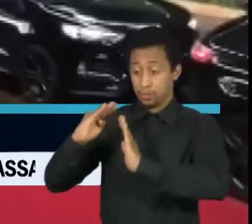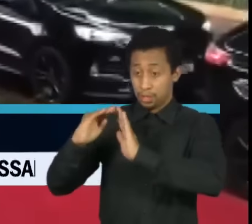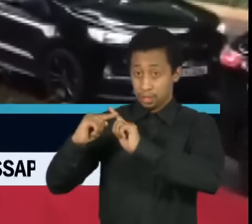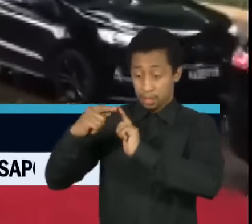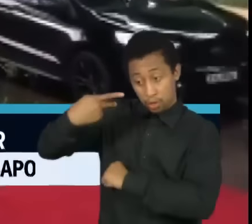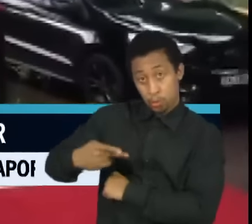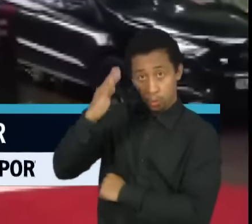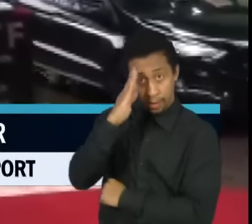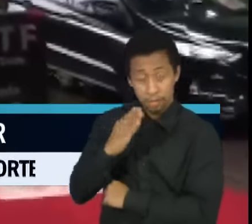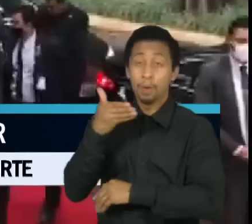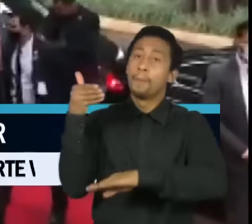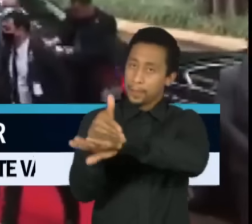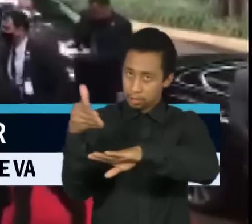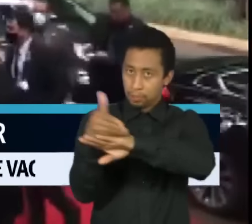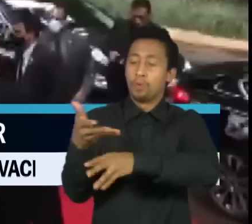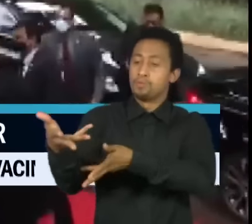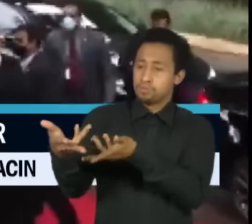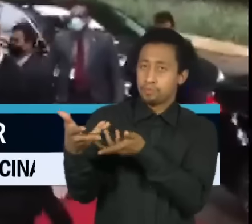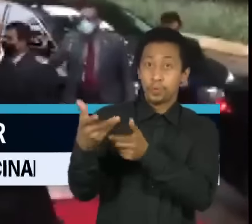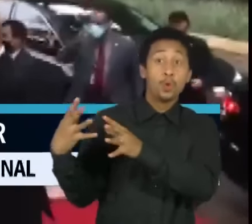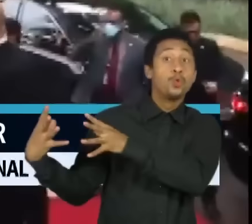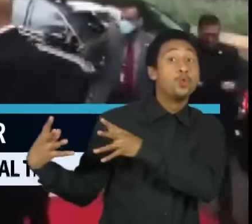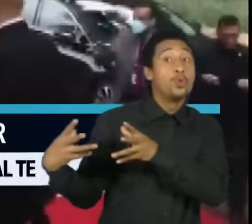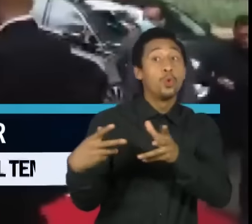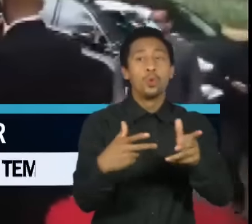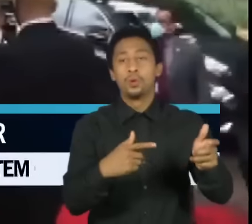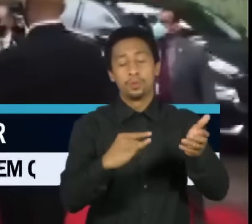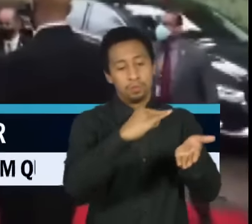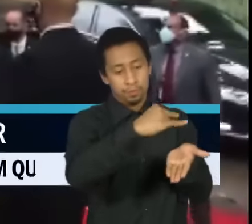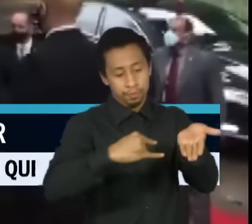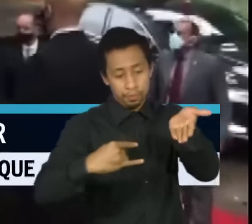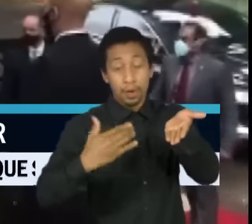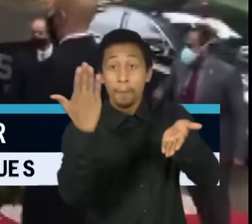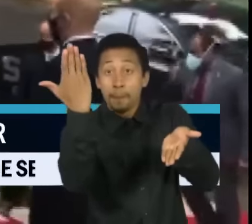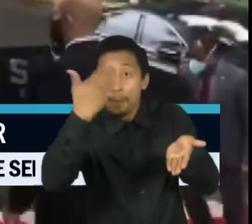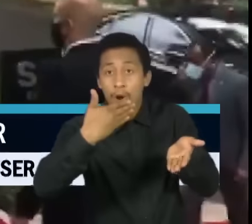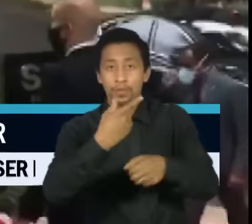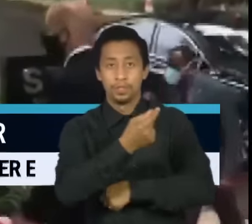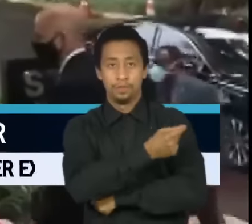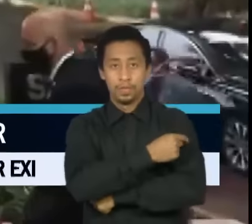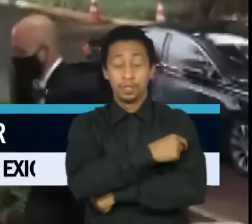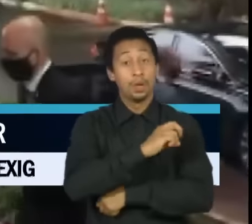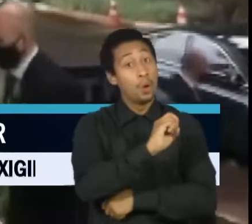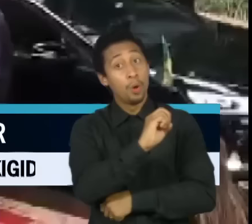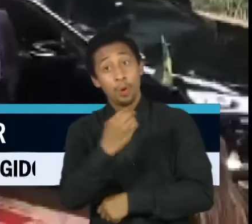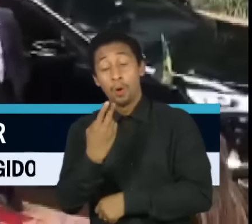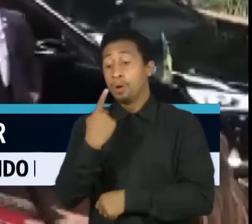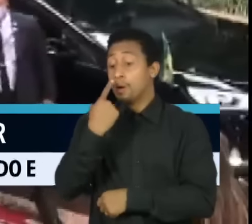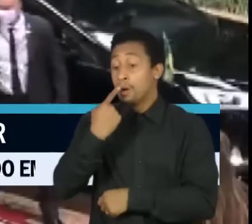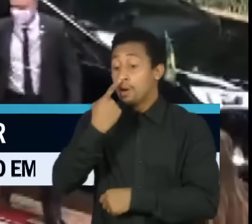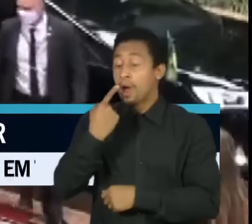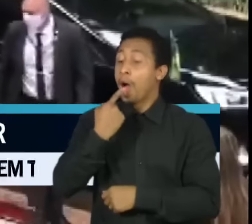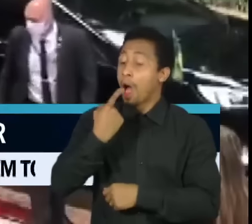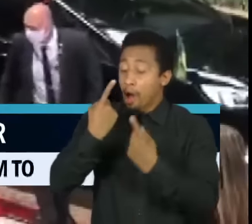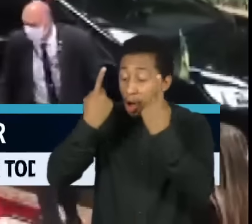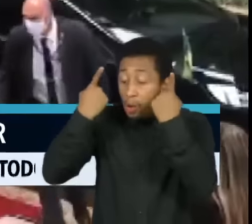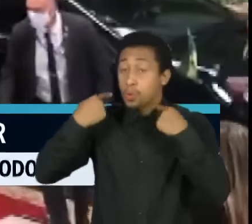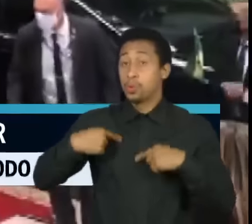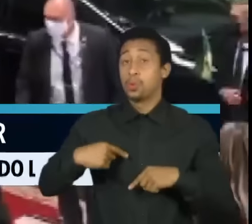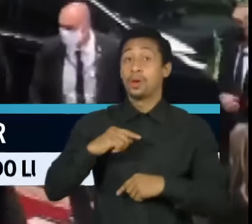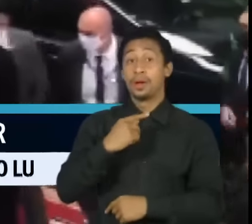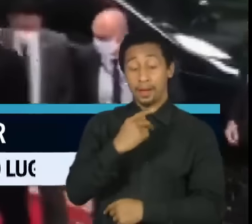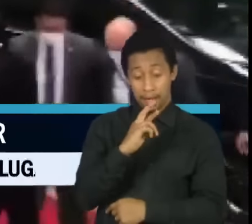Poder Judiciário, todos precisaram apresentar comprovante de vacinação ou exame RT-PCR de detecção da